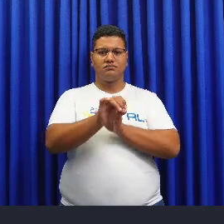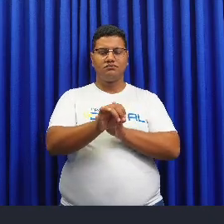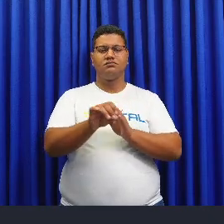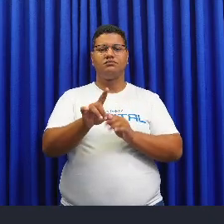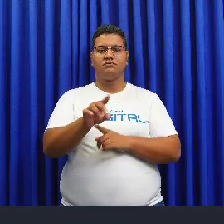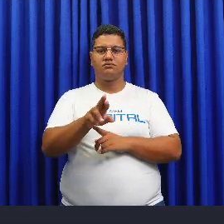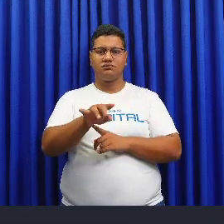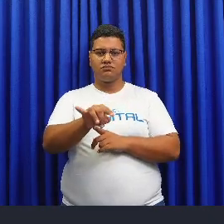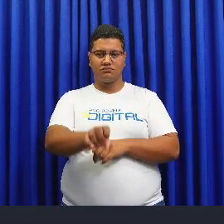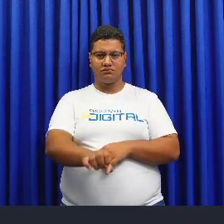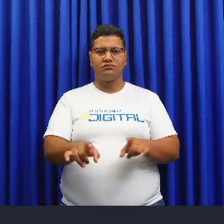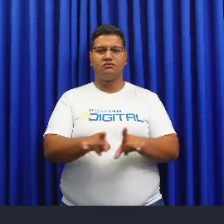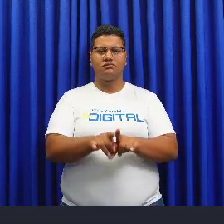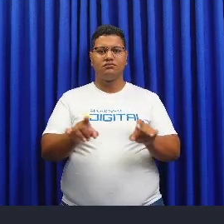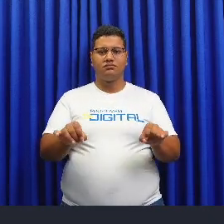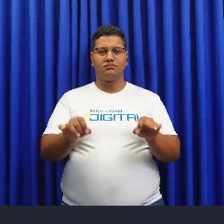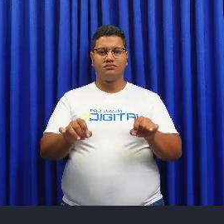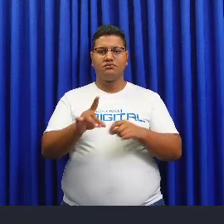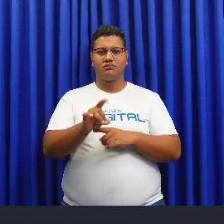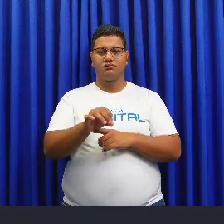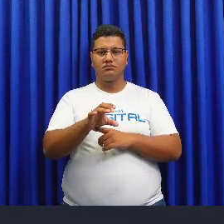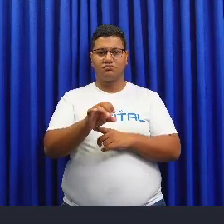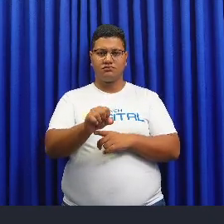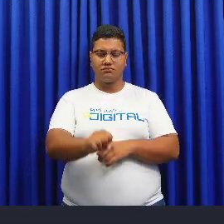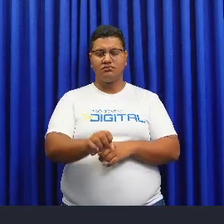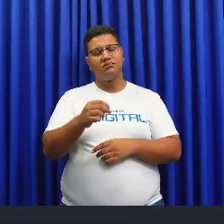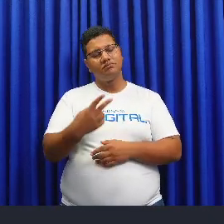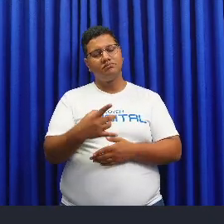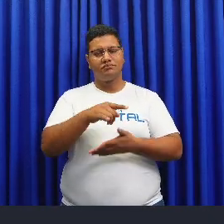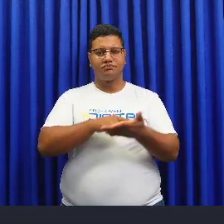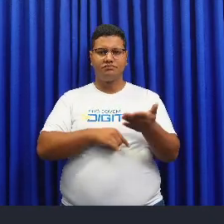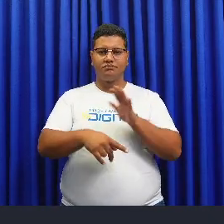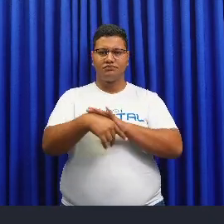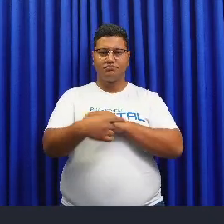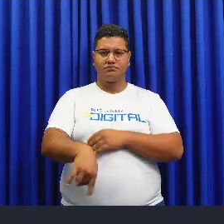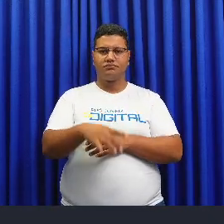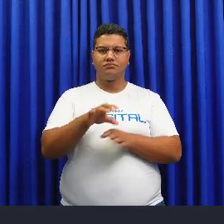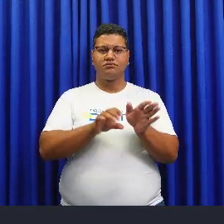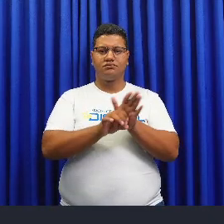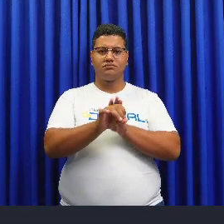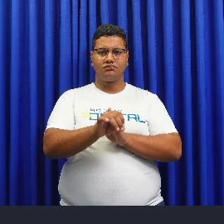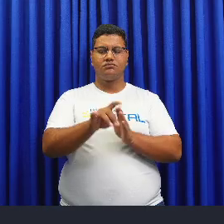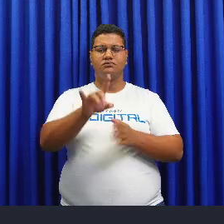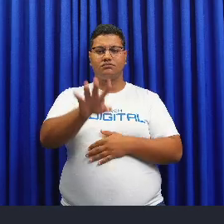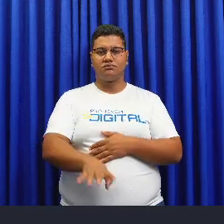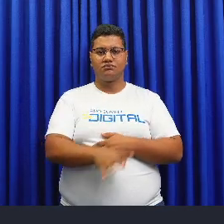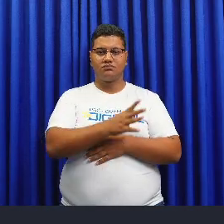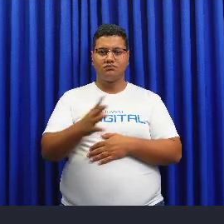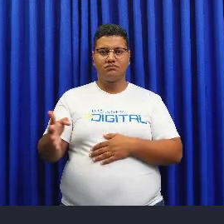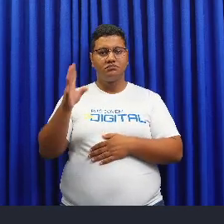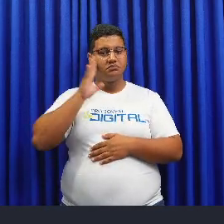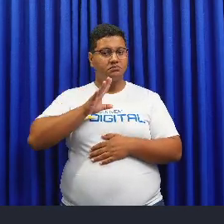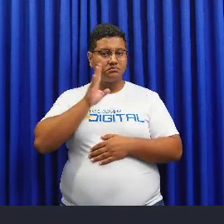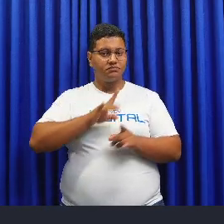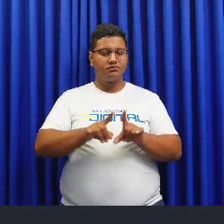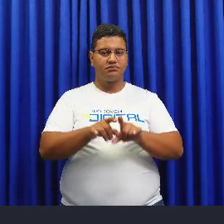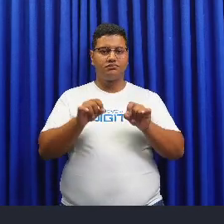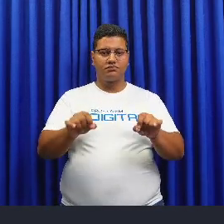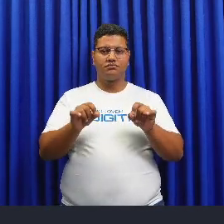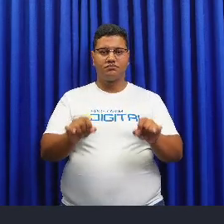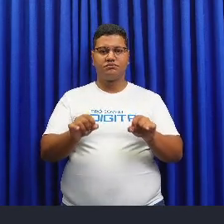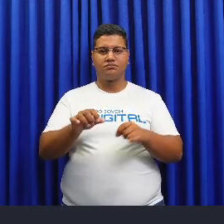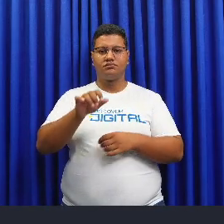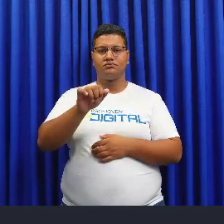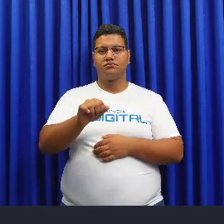Drive, o Google Docs ou documentos do Google, o Planilhas e um muito bacana que é o